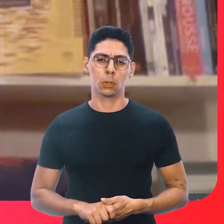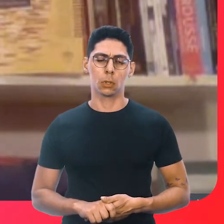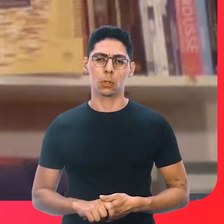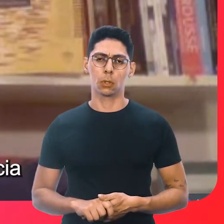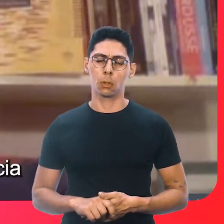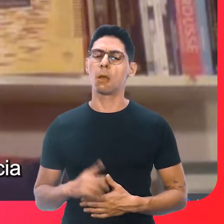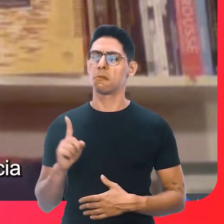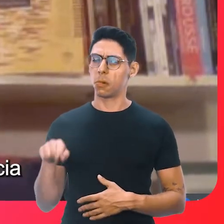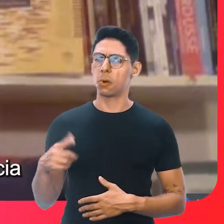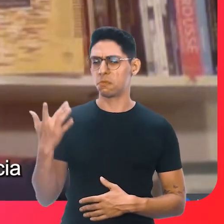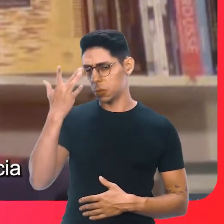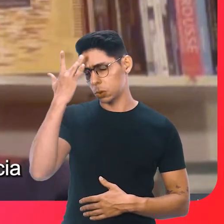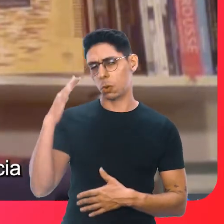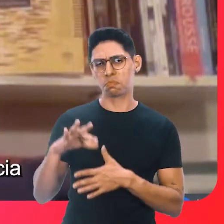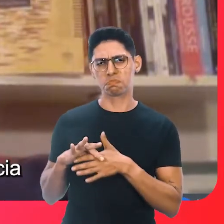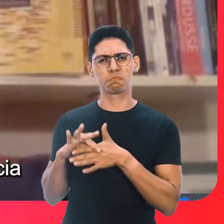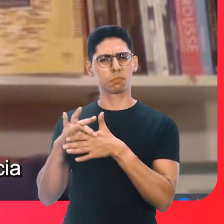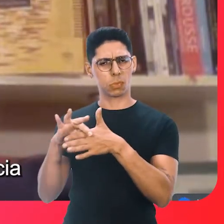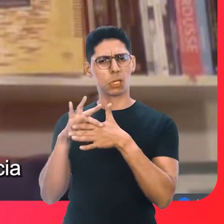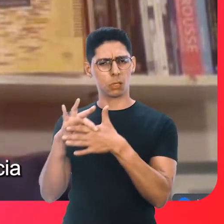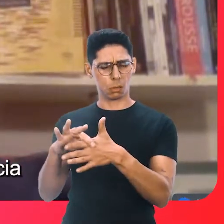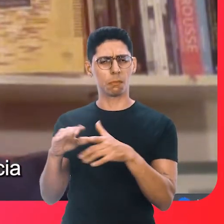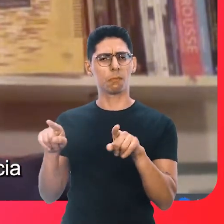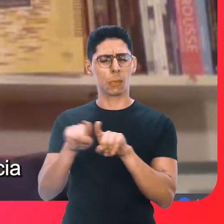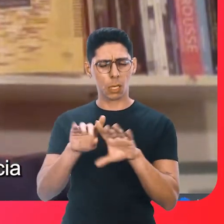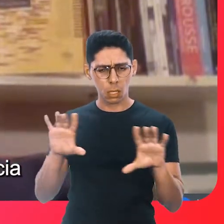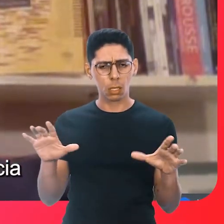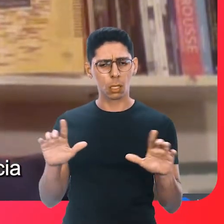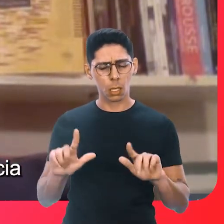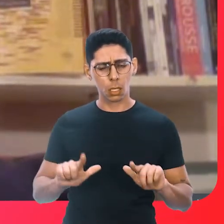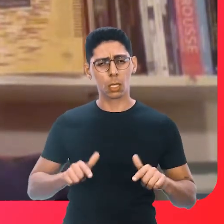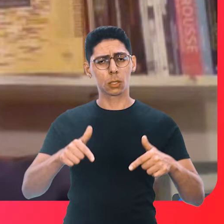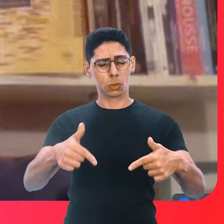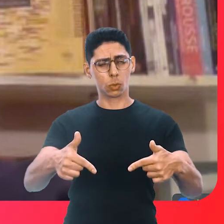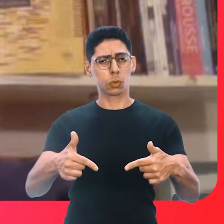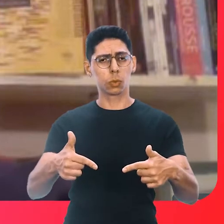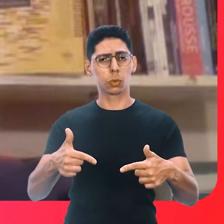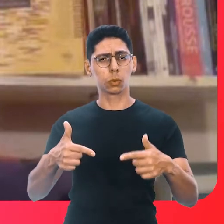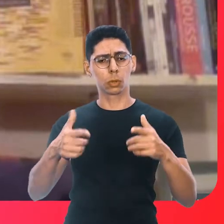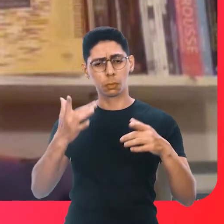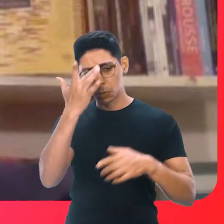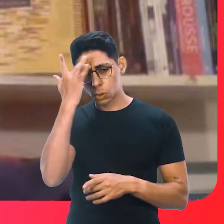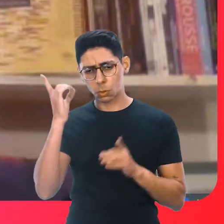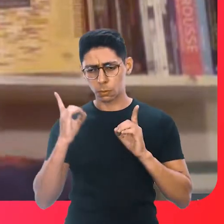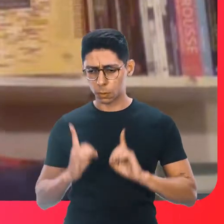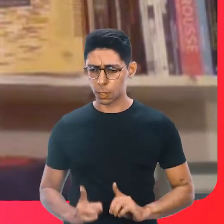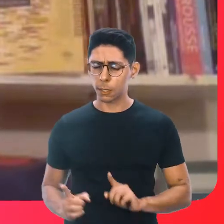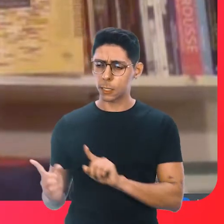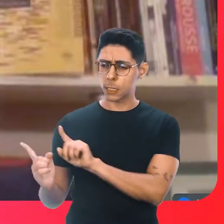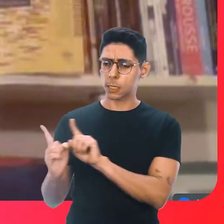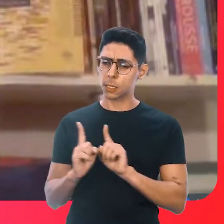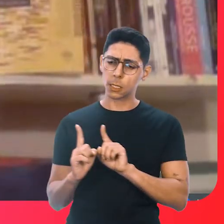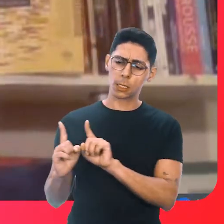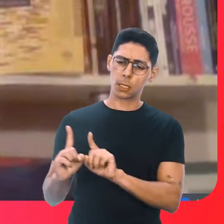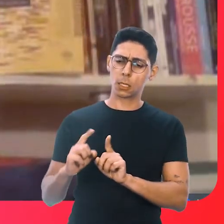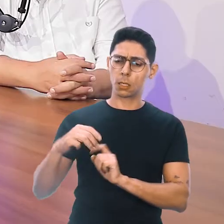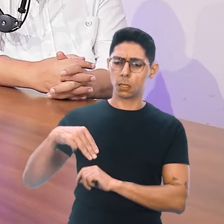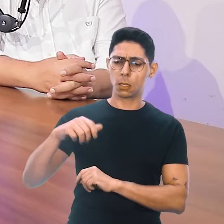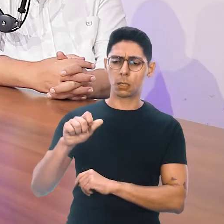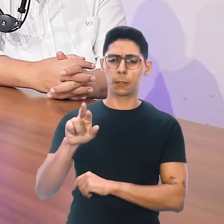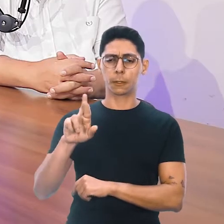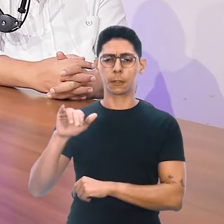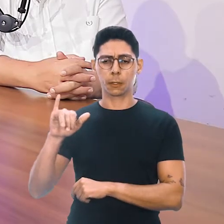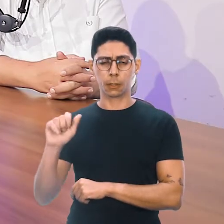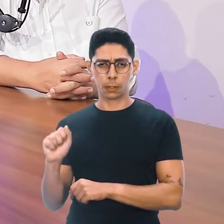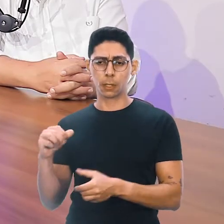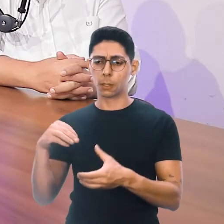grande liderança do movimento de pessoas com deficiência, ali ombro a ombro com a Maria de Lourdes Guarda, e era